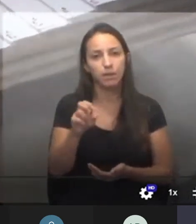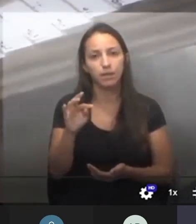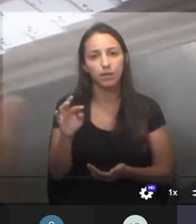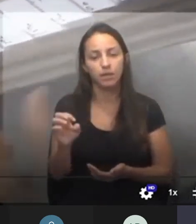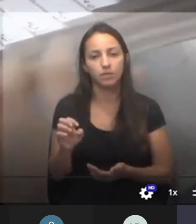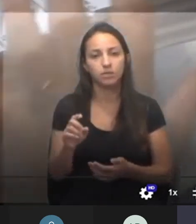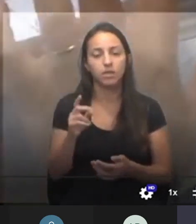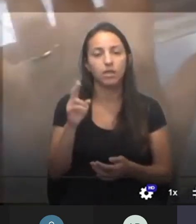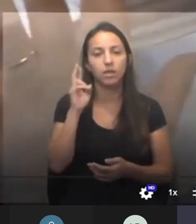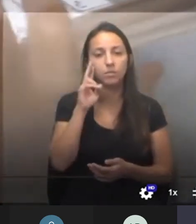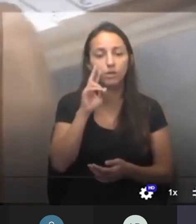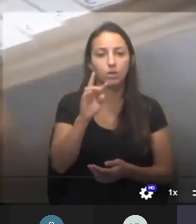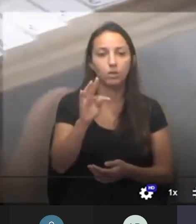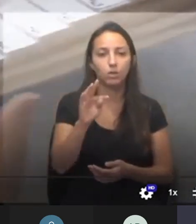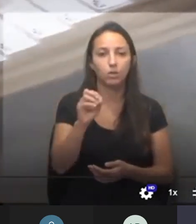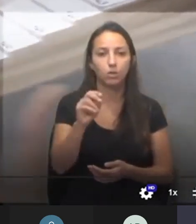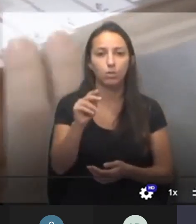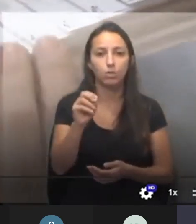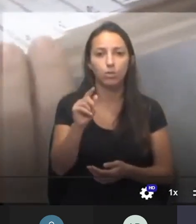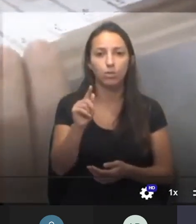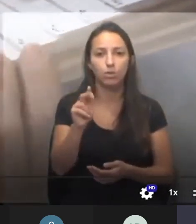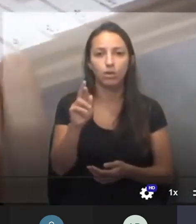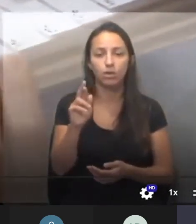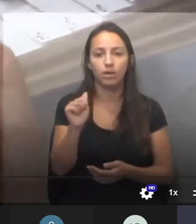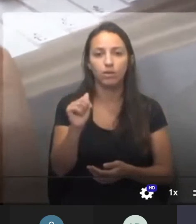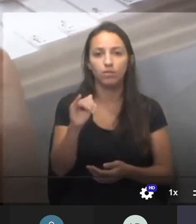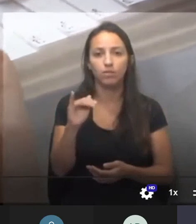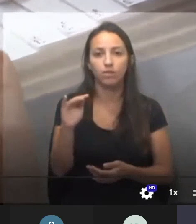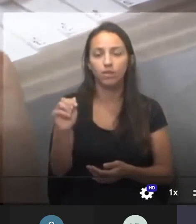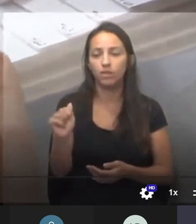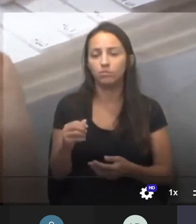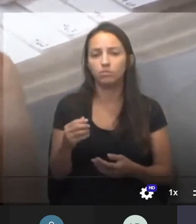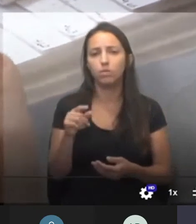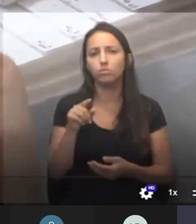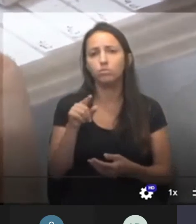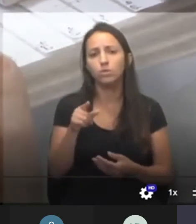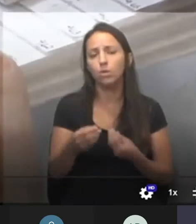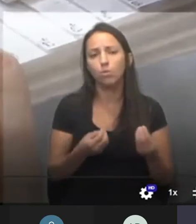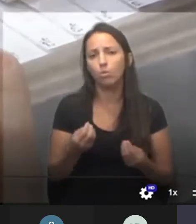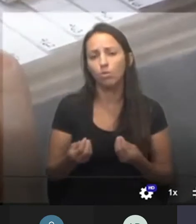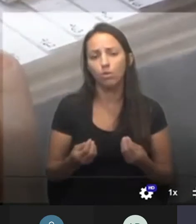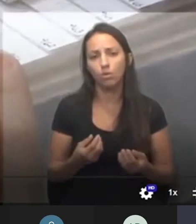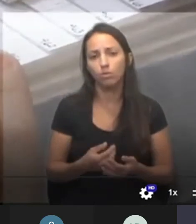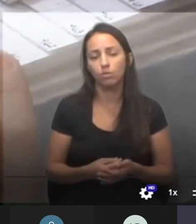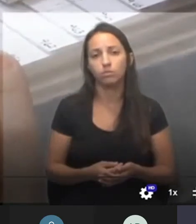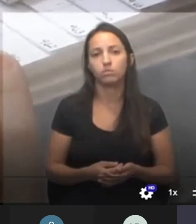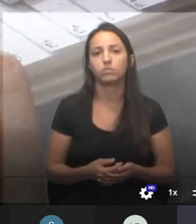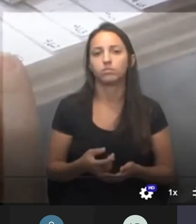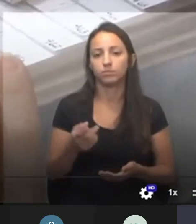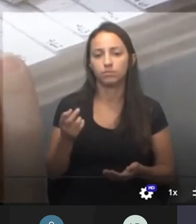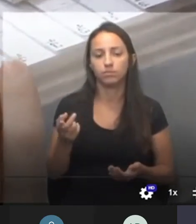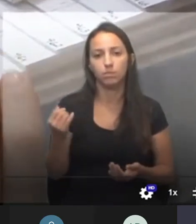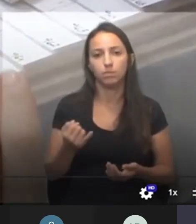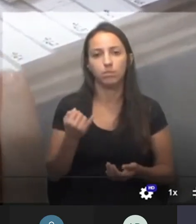da topografia, certo? O meu tem essa característica, e o seu como é que ficou?